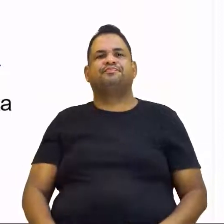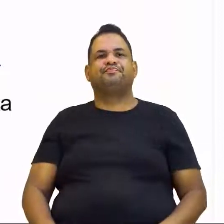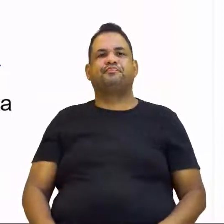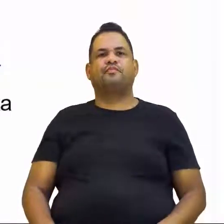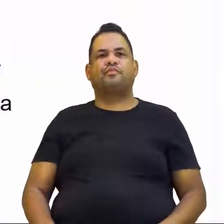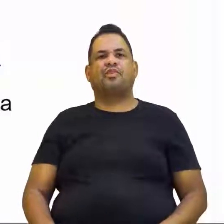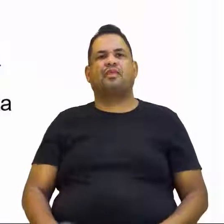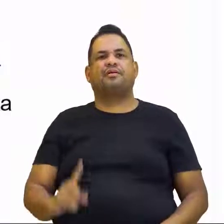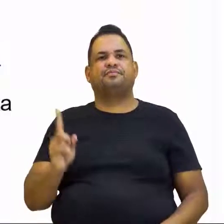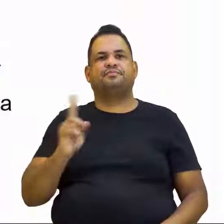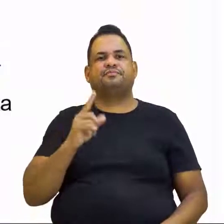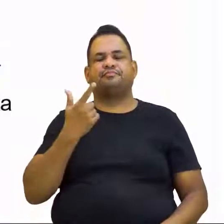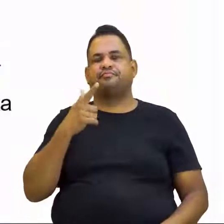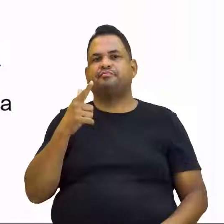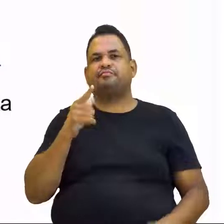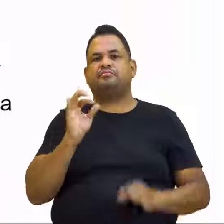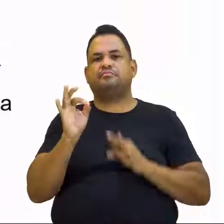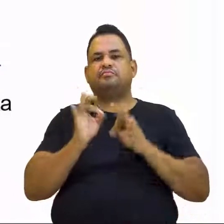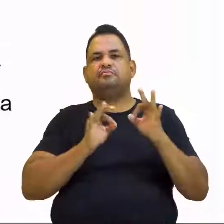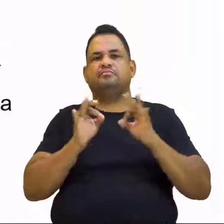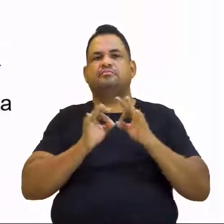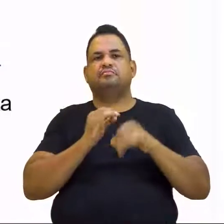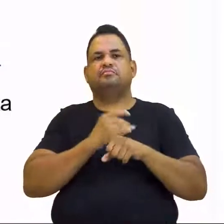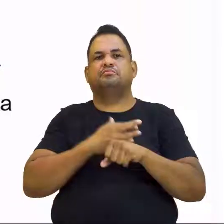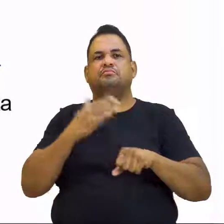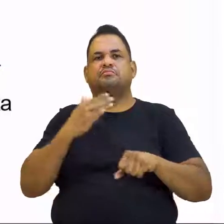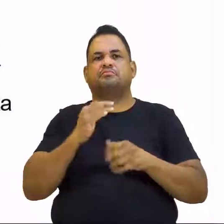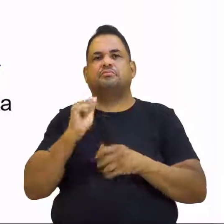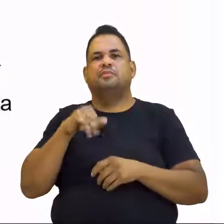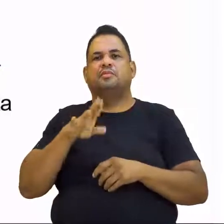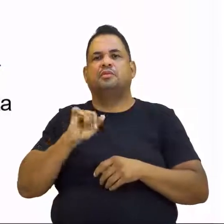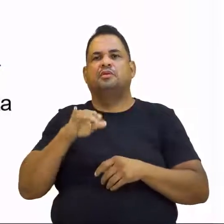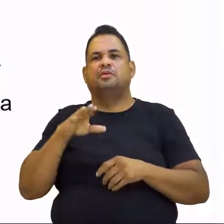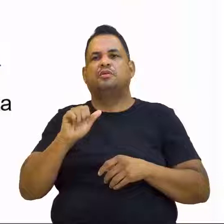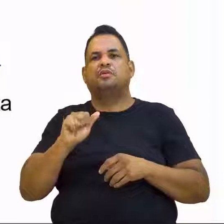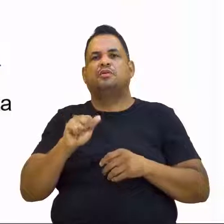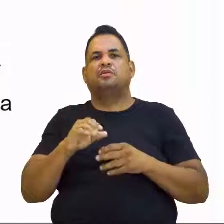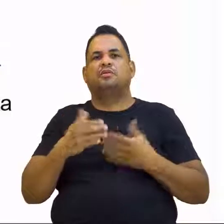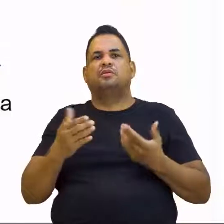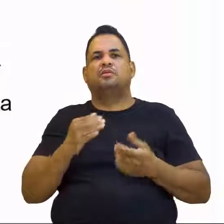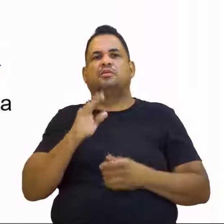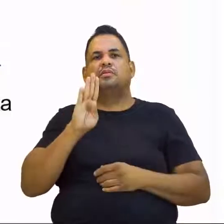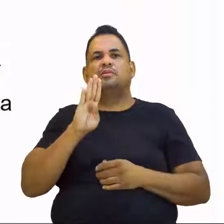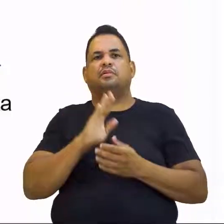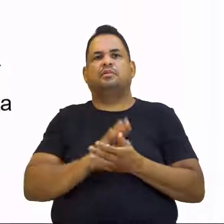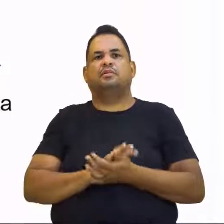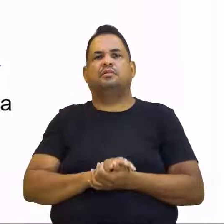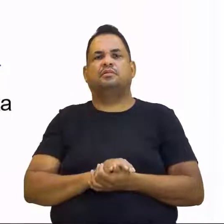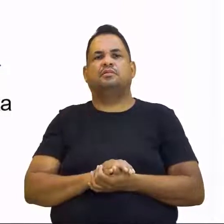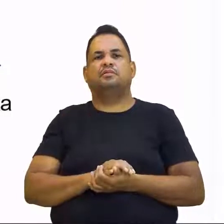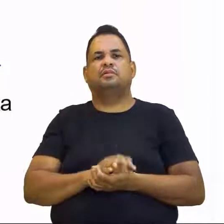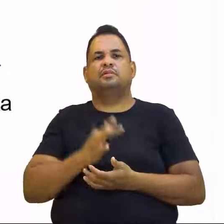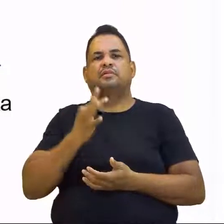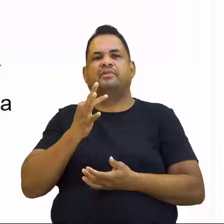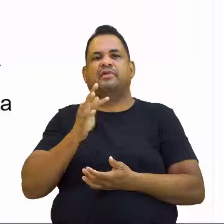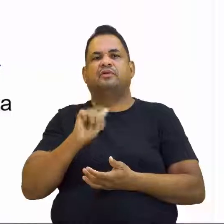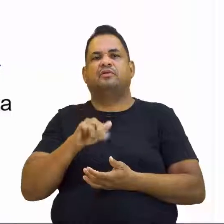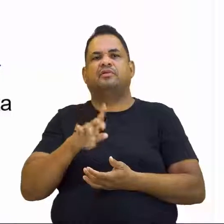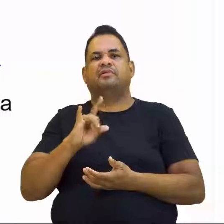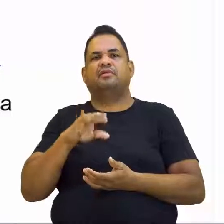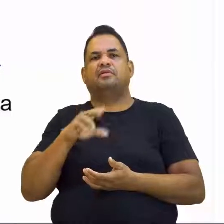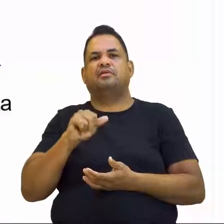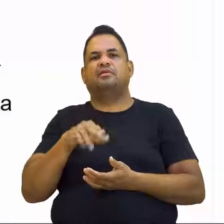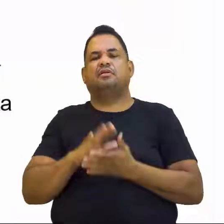gente não tem a formação desse ácido amoníaco. Na letra B ele fala que a fenolftaleína, ela